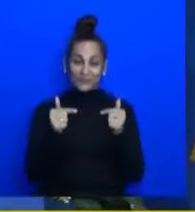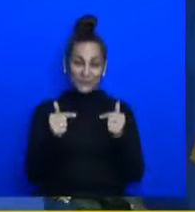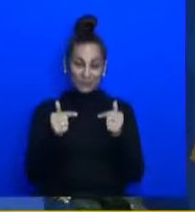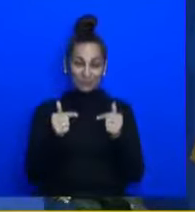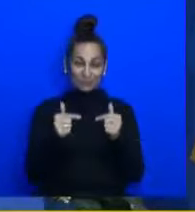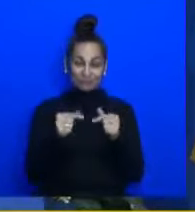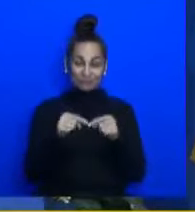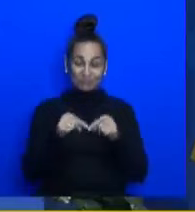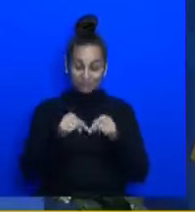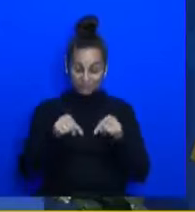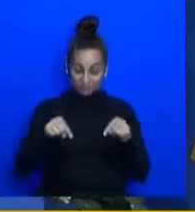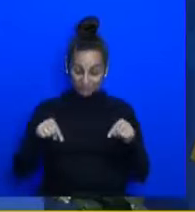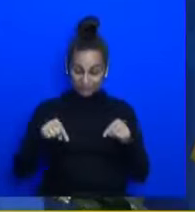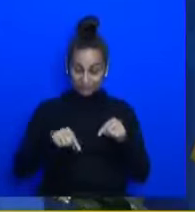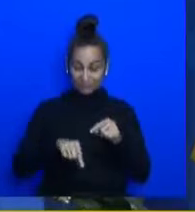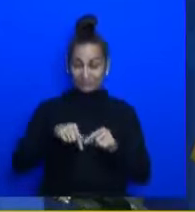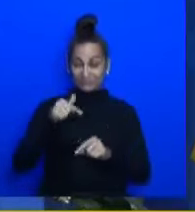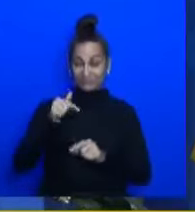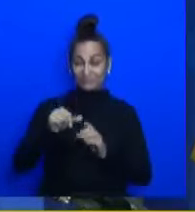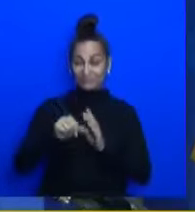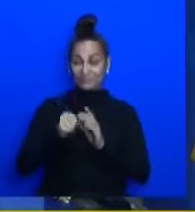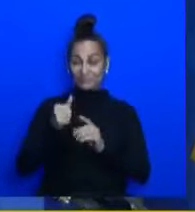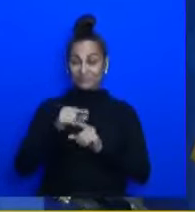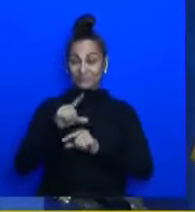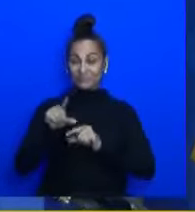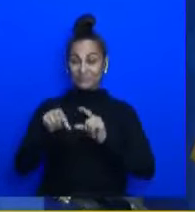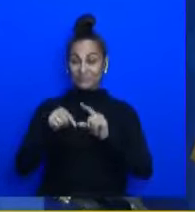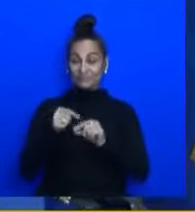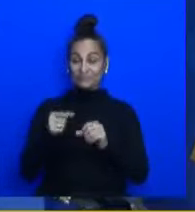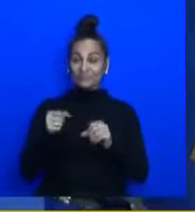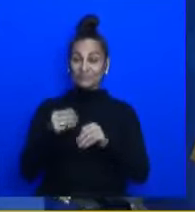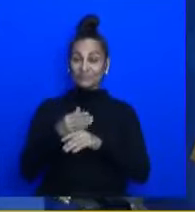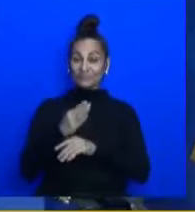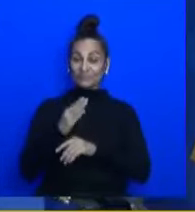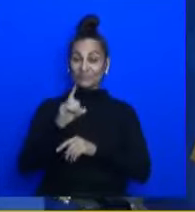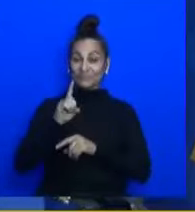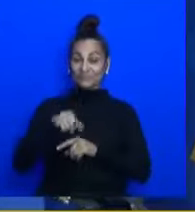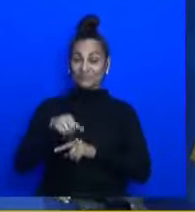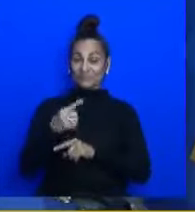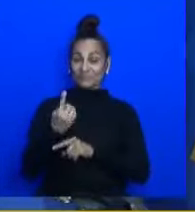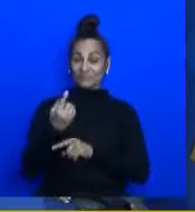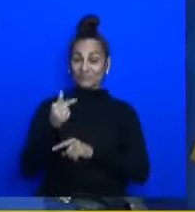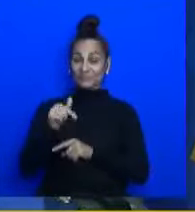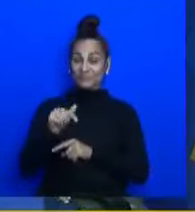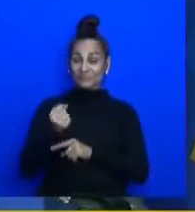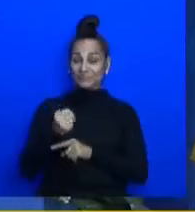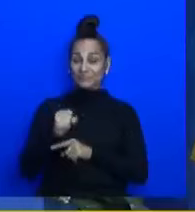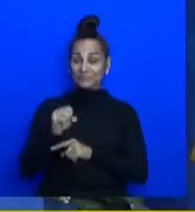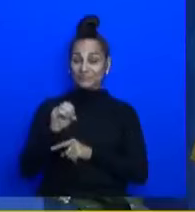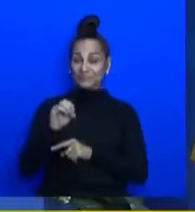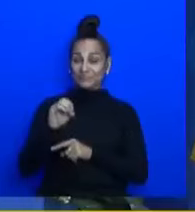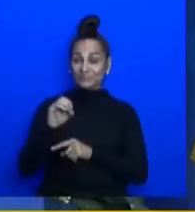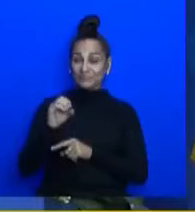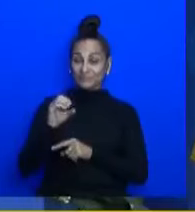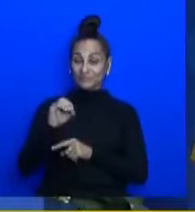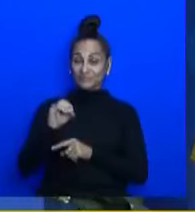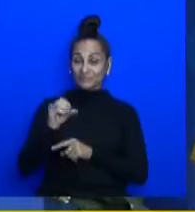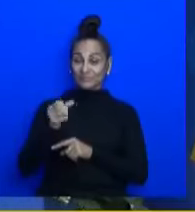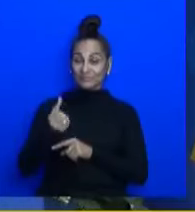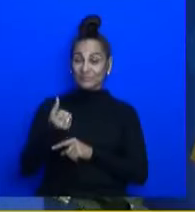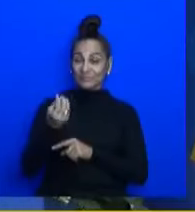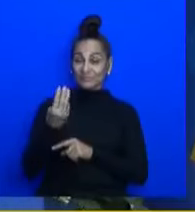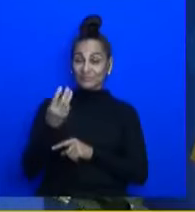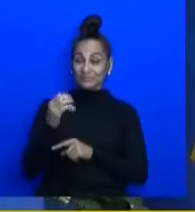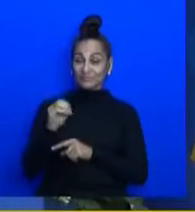sorte. As 7 dezenas sorteadas na primeira etapa do sorteio foram 17, 08, 06,